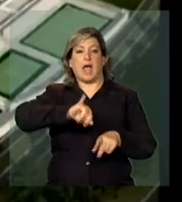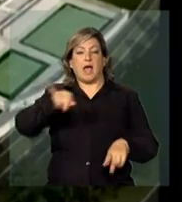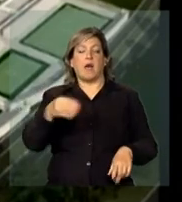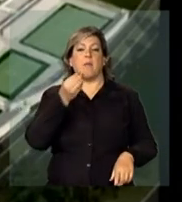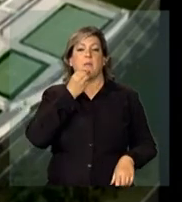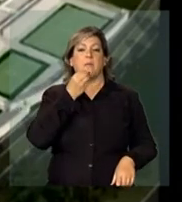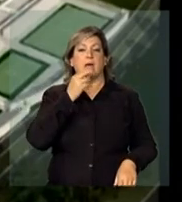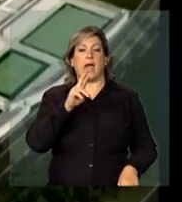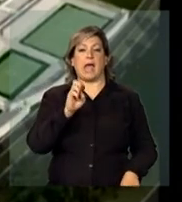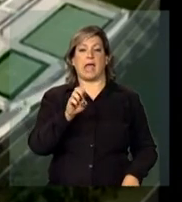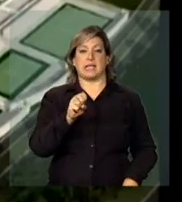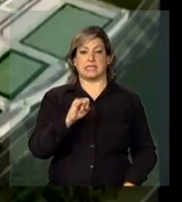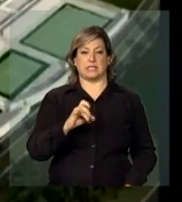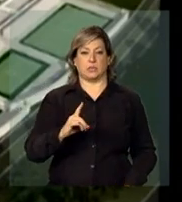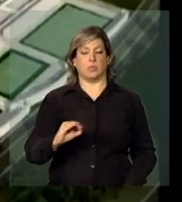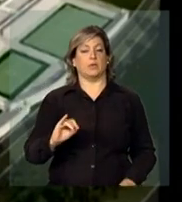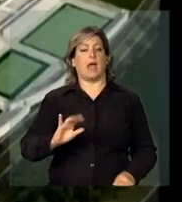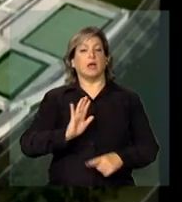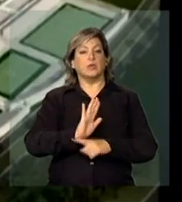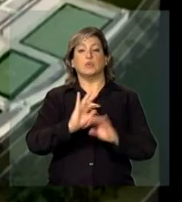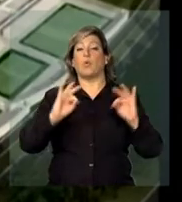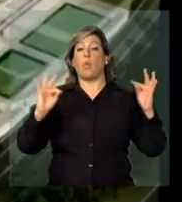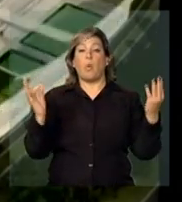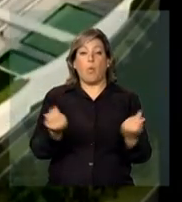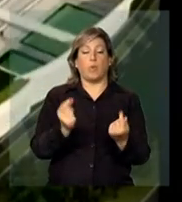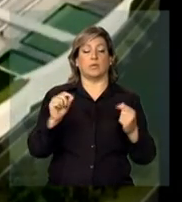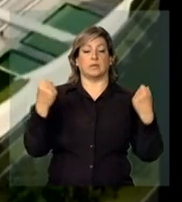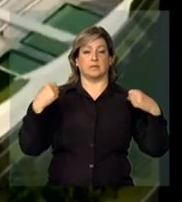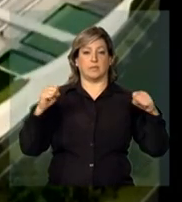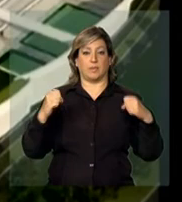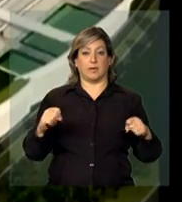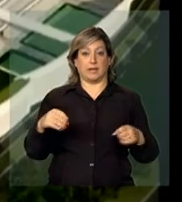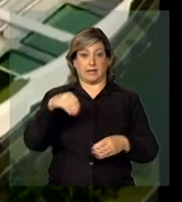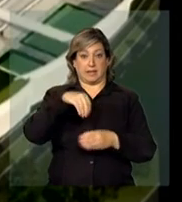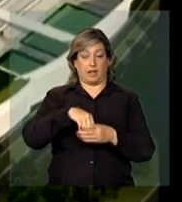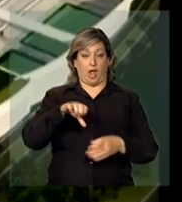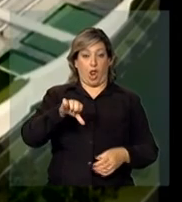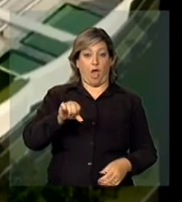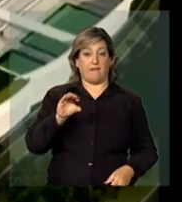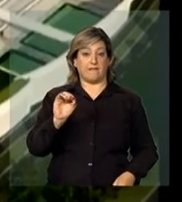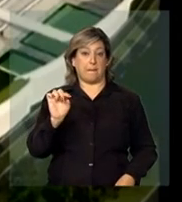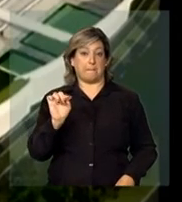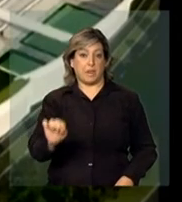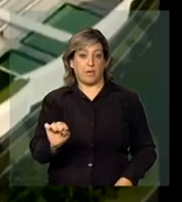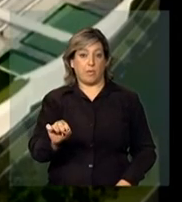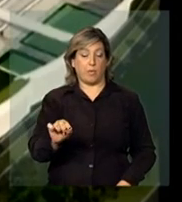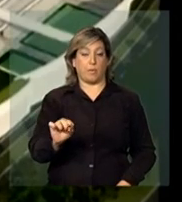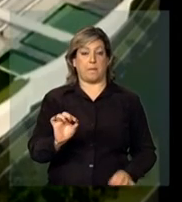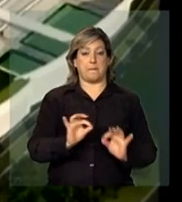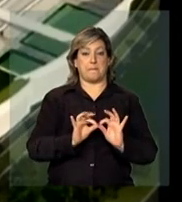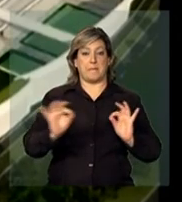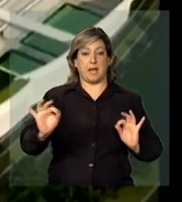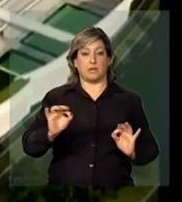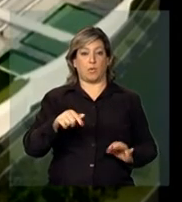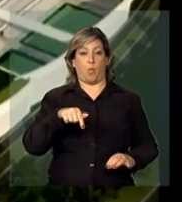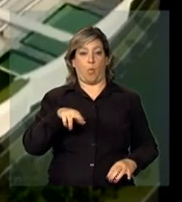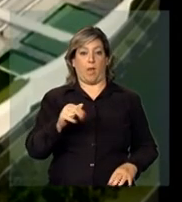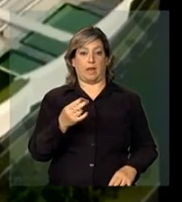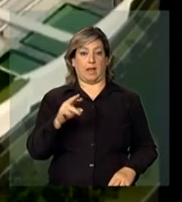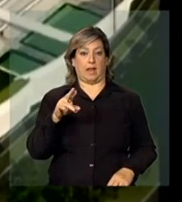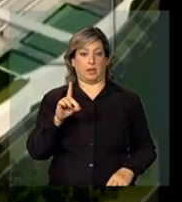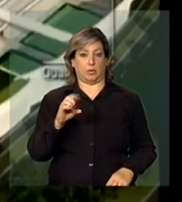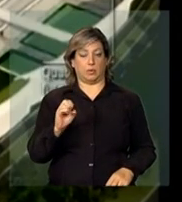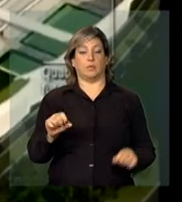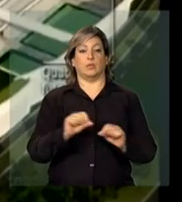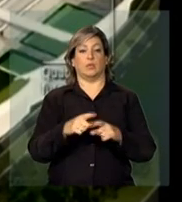e progredindo todos os esportes dentro de 90 mil metros quadrados em uma construção que